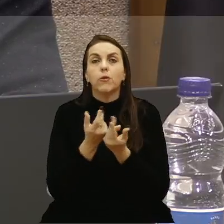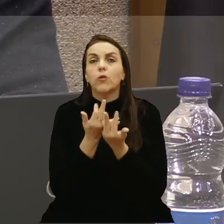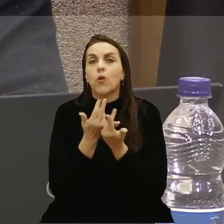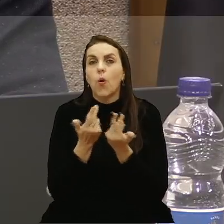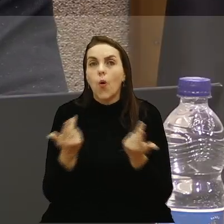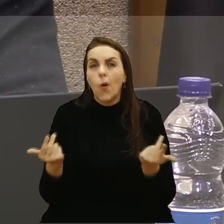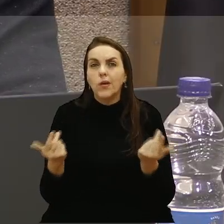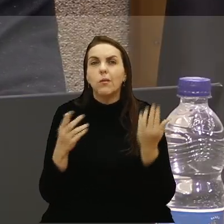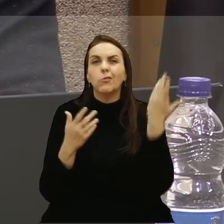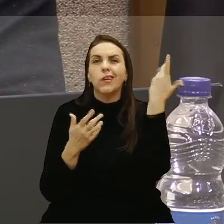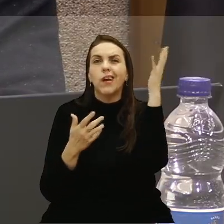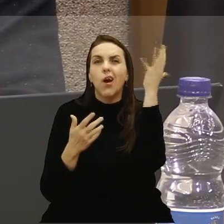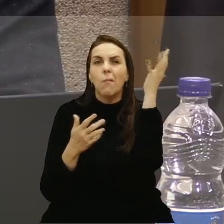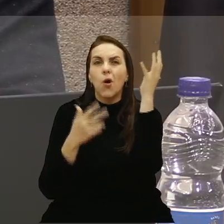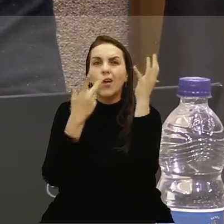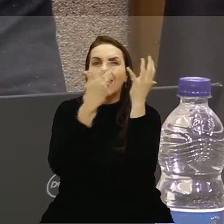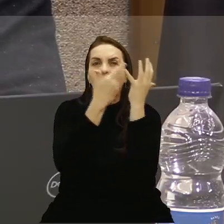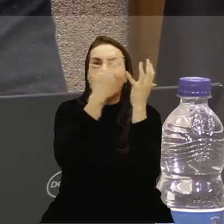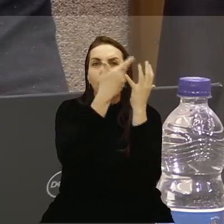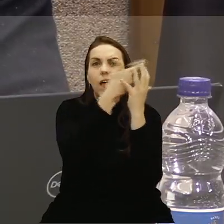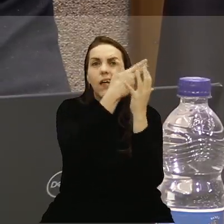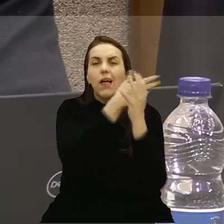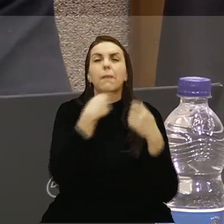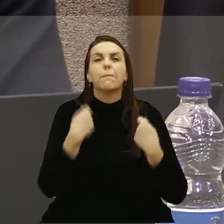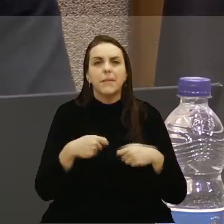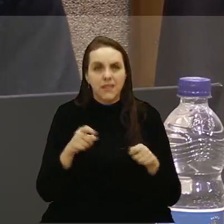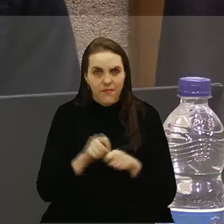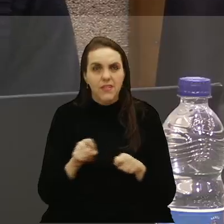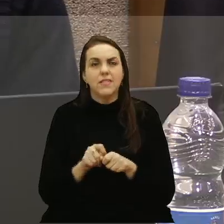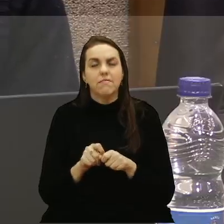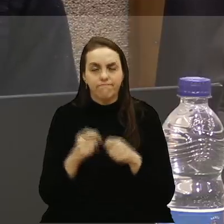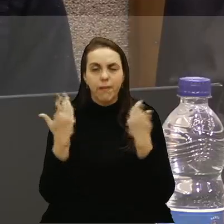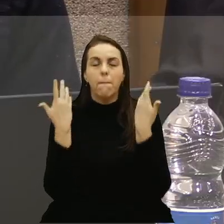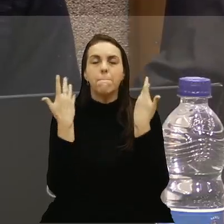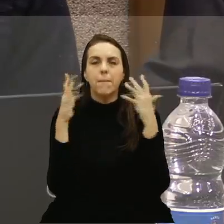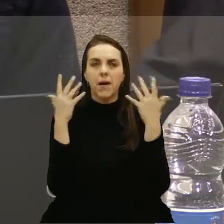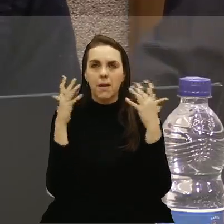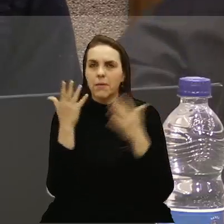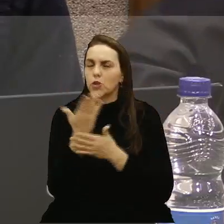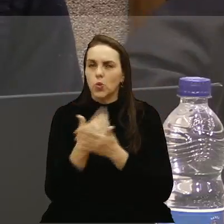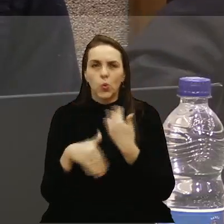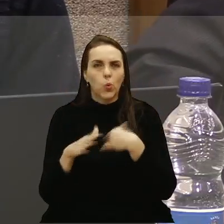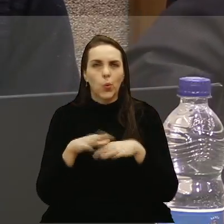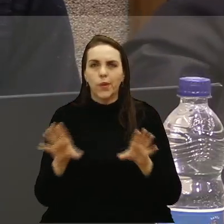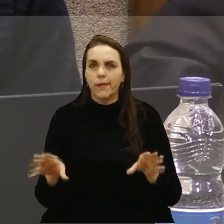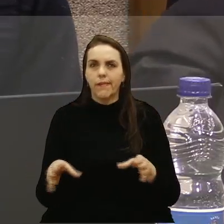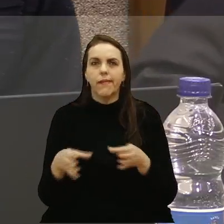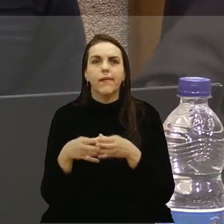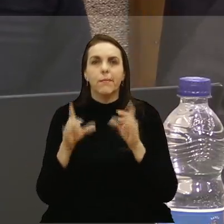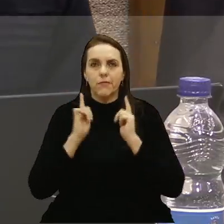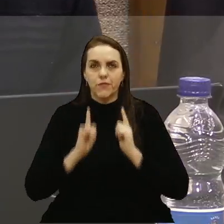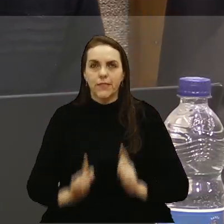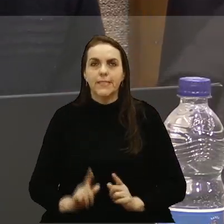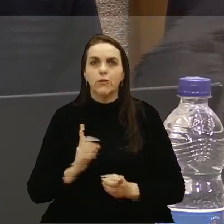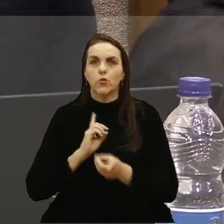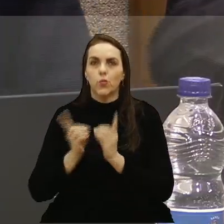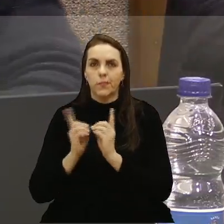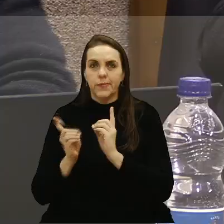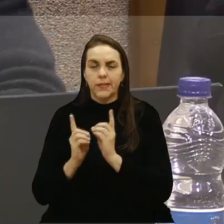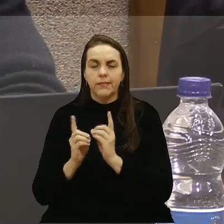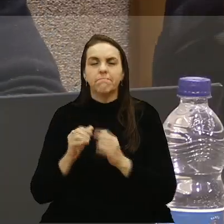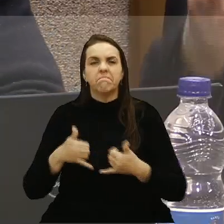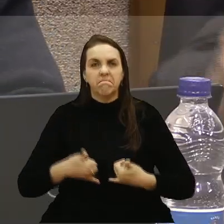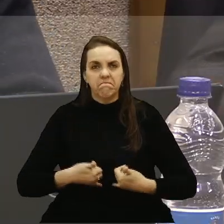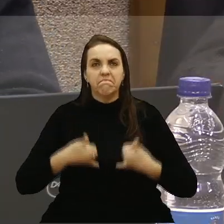muita poda que precisa ser executada. Então, parabéns a toda a equipe da gestão urbana e é um orgulho para nós do PSB saber que